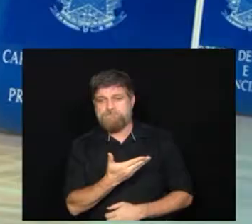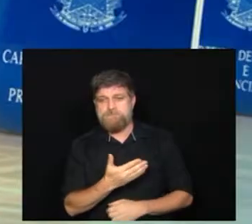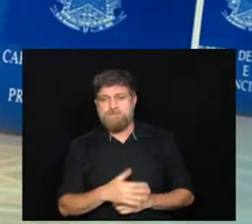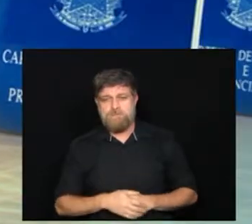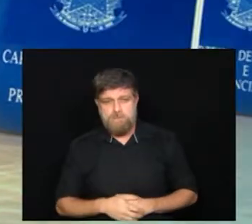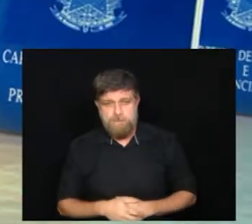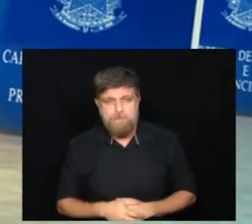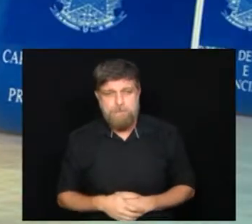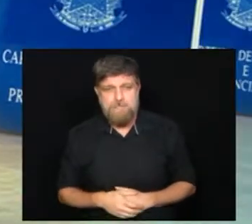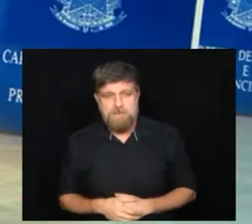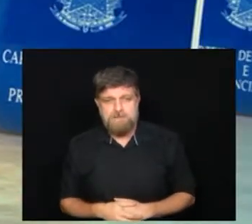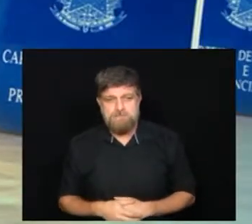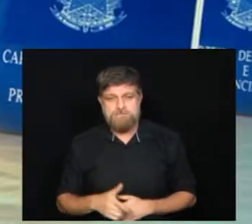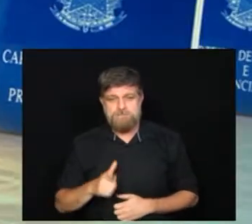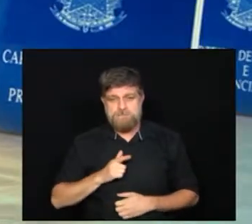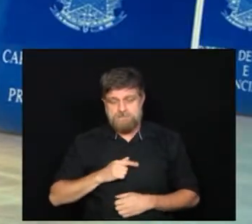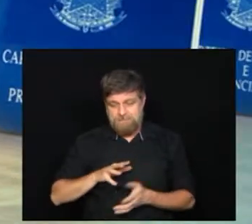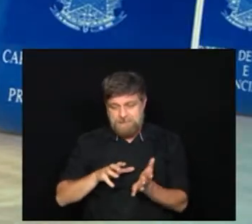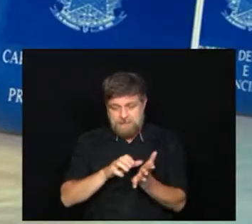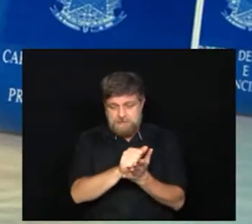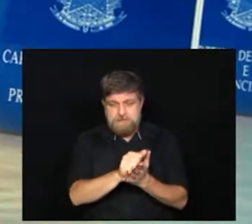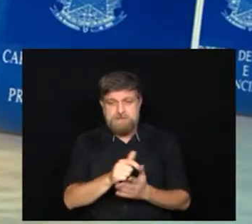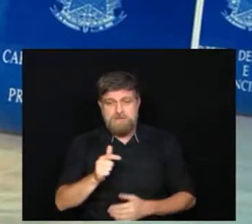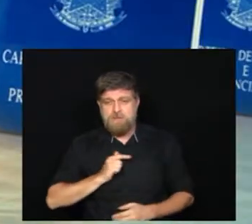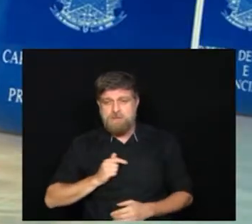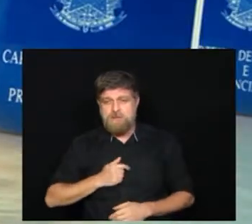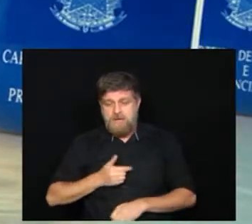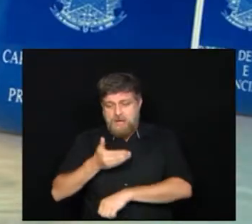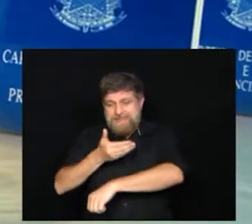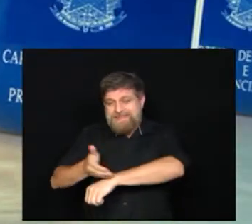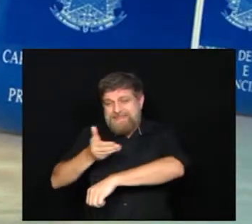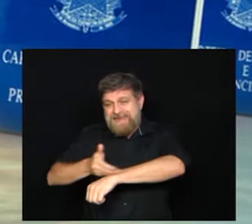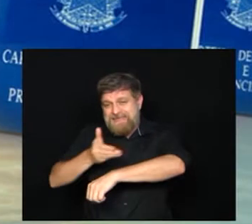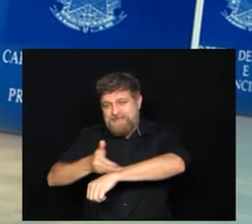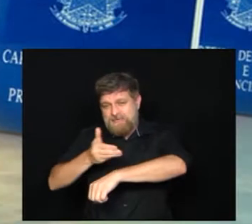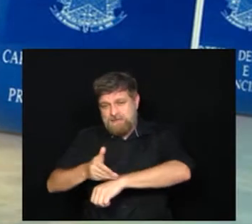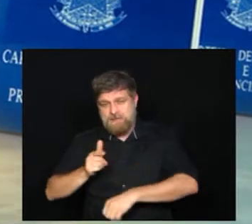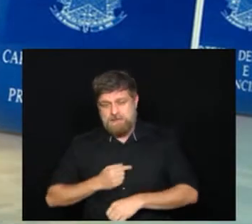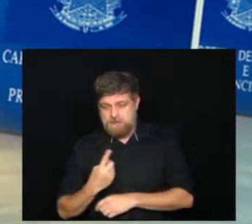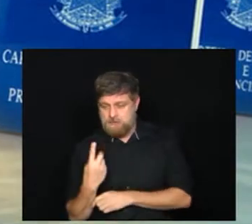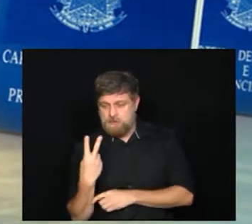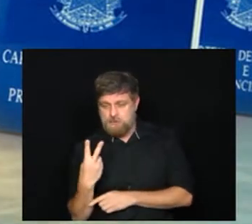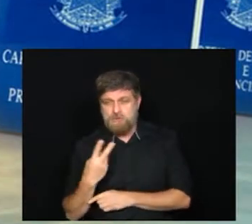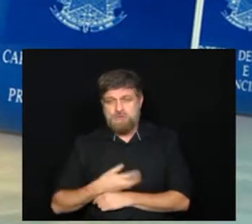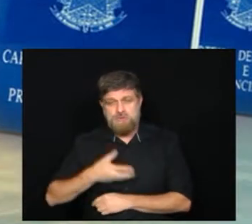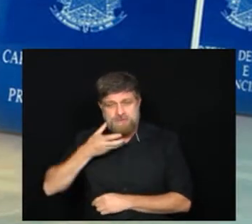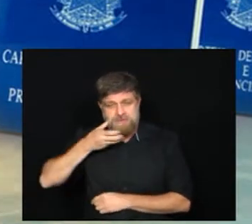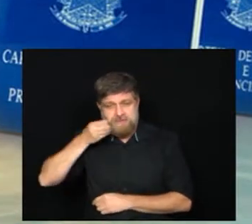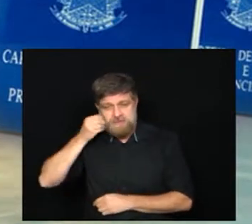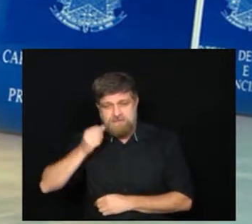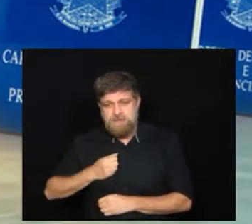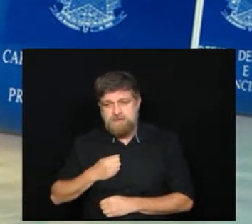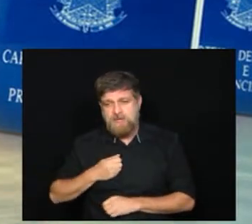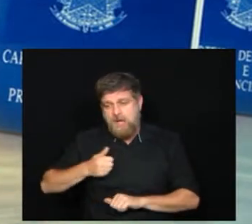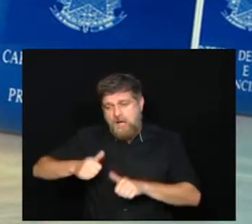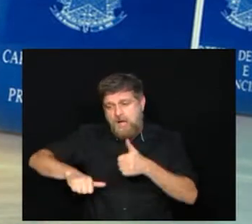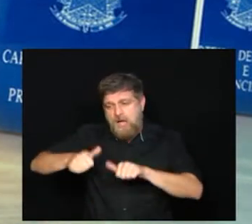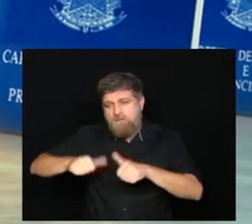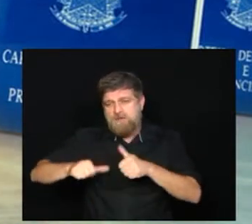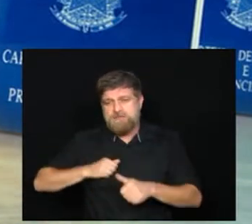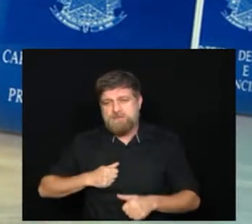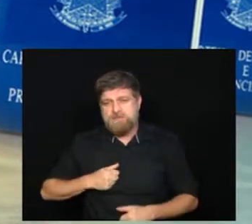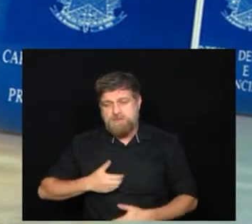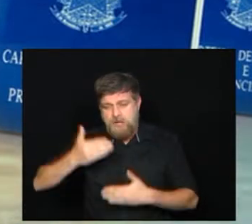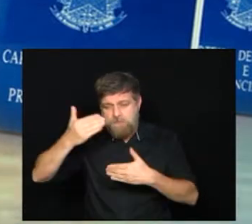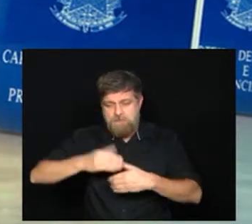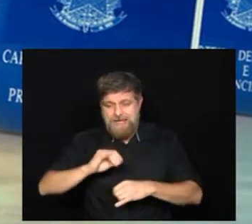A PepsiCo está com inscrições abertas para o programa de trainee. São 12 vagas disponíveis e o processo seletivo será